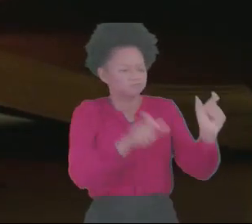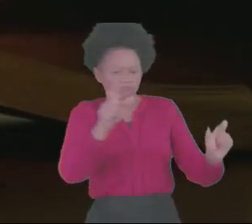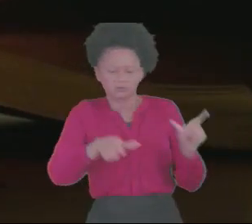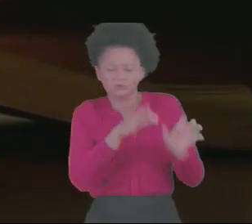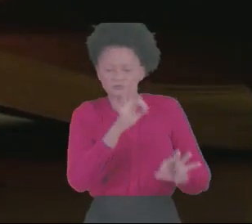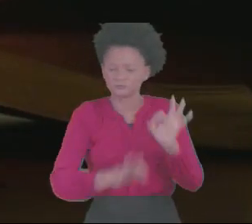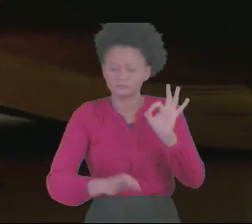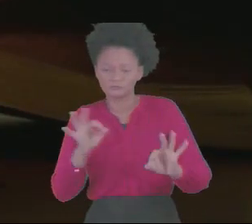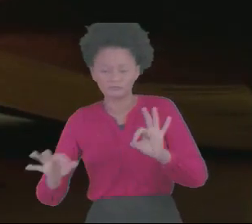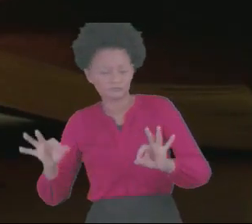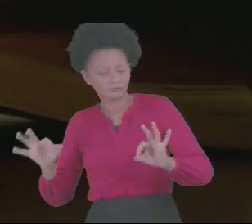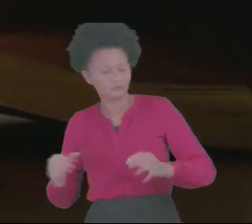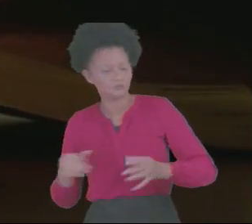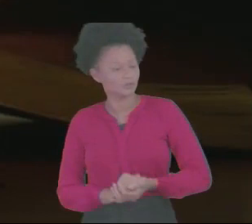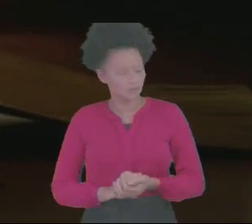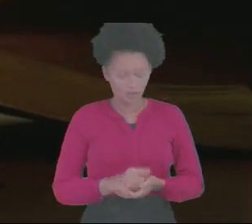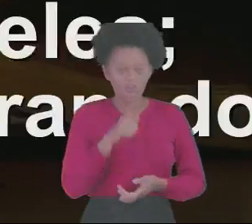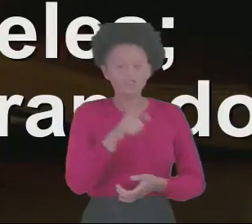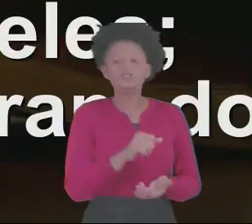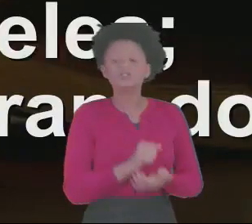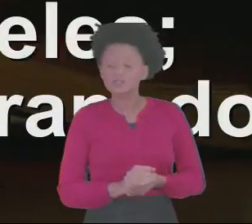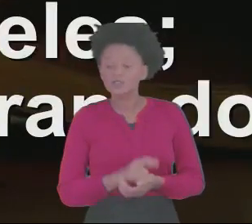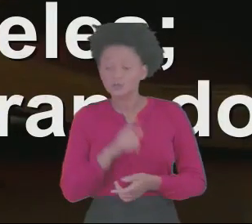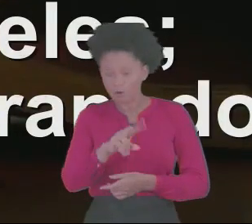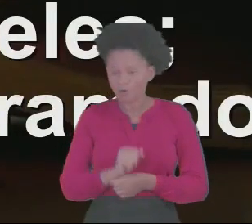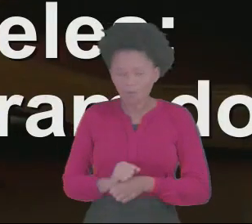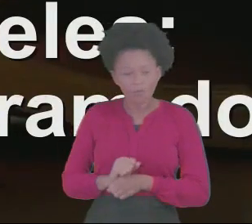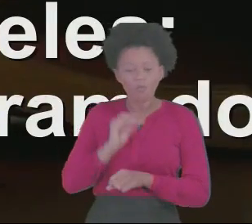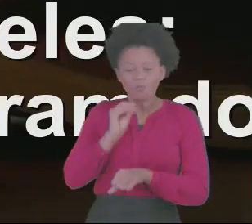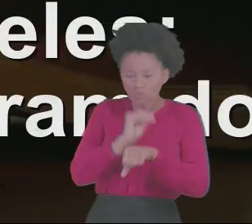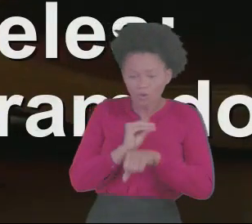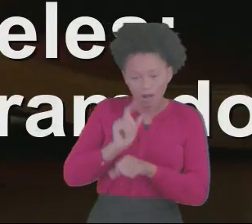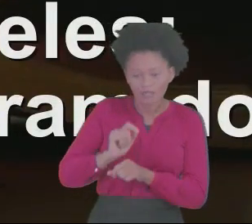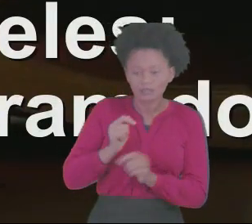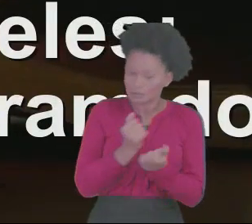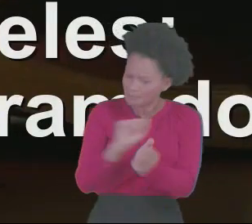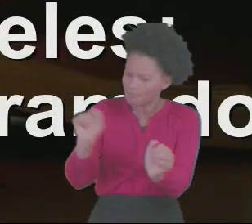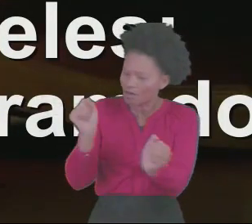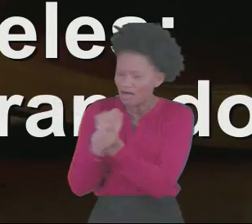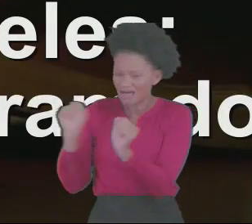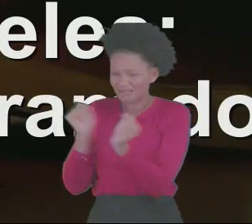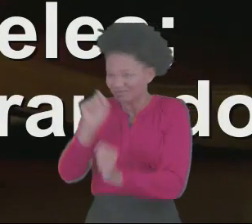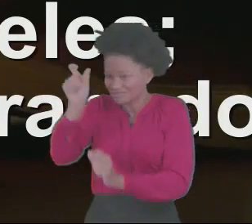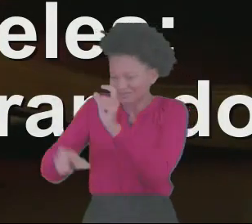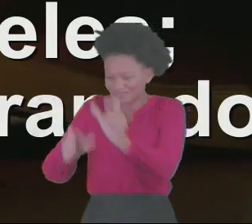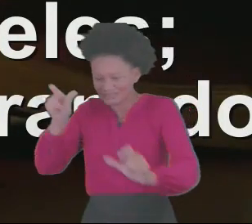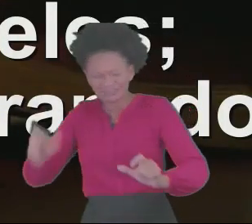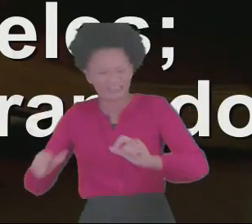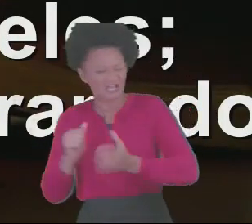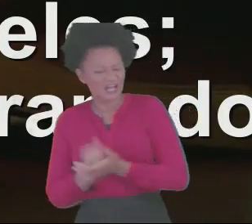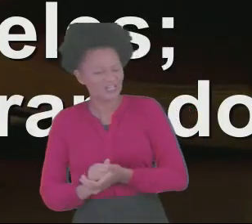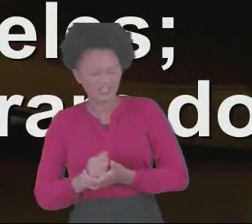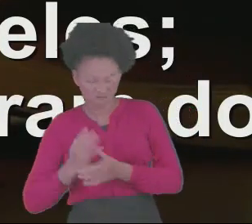livraram da mão dos que os despojaram porém tampouco ouviram aos juízes antes